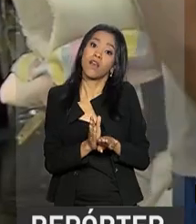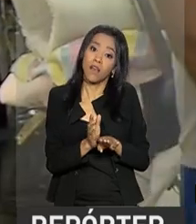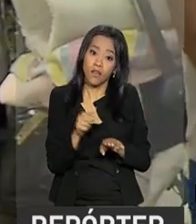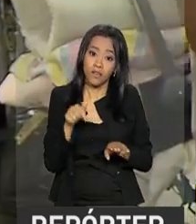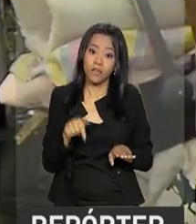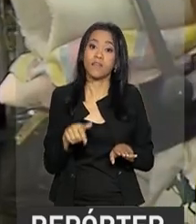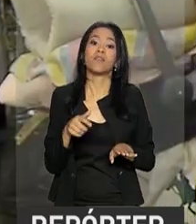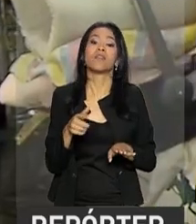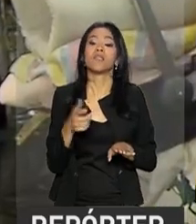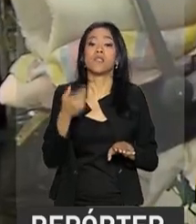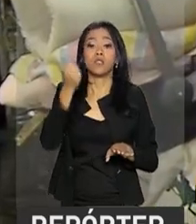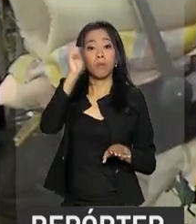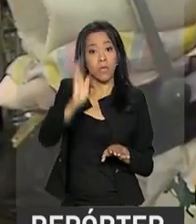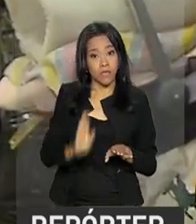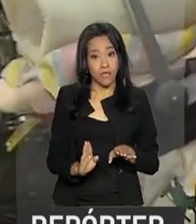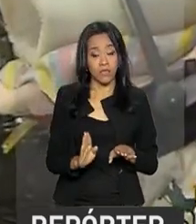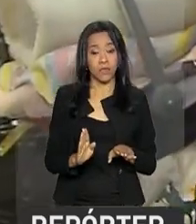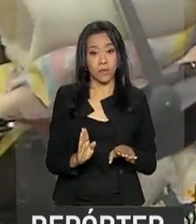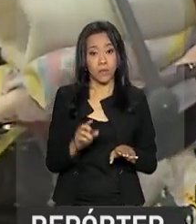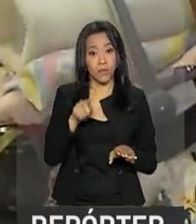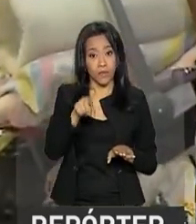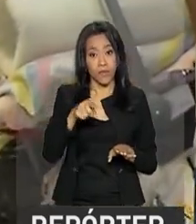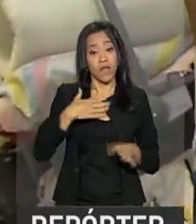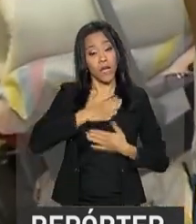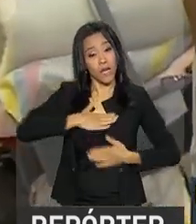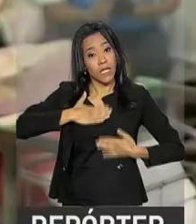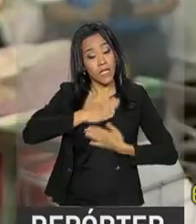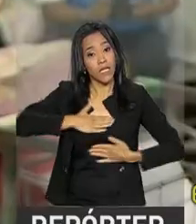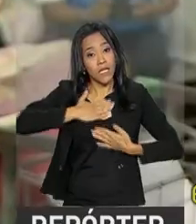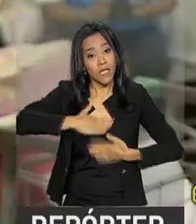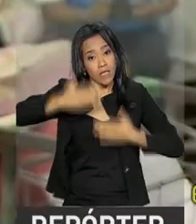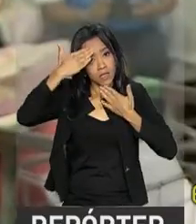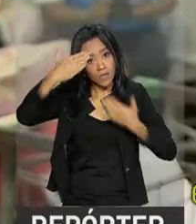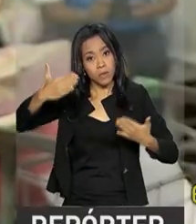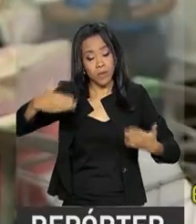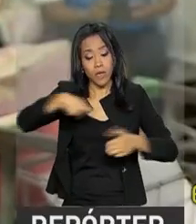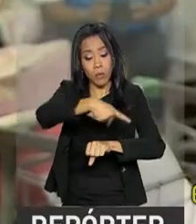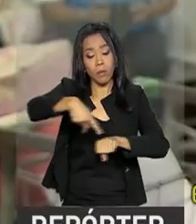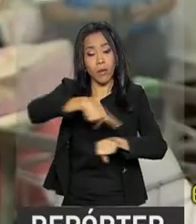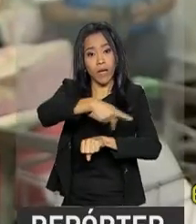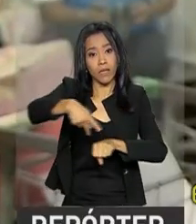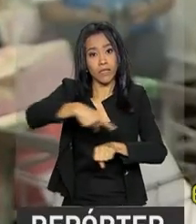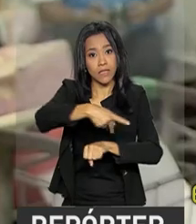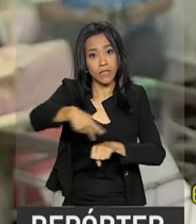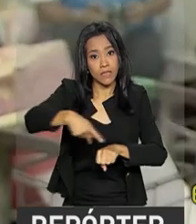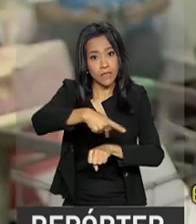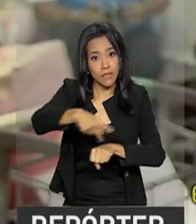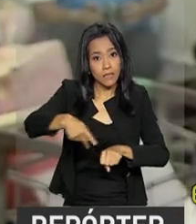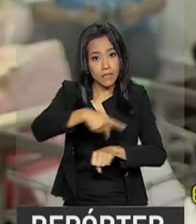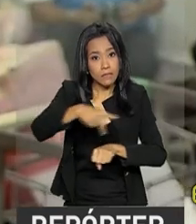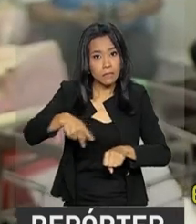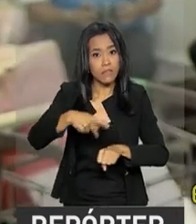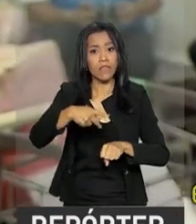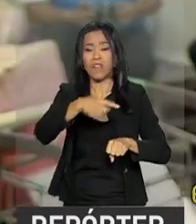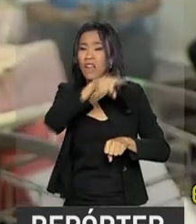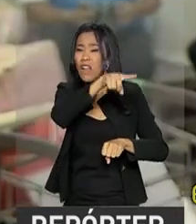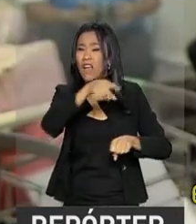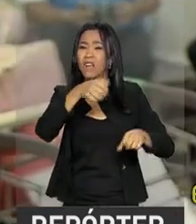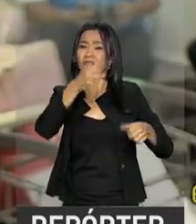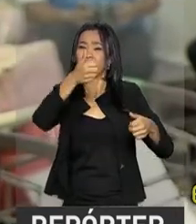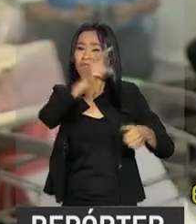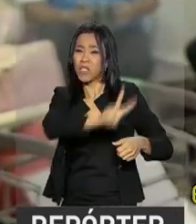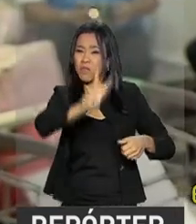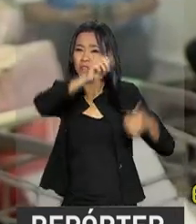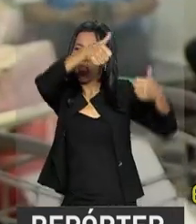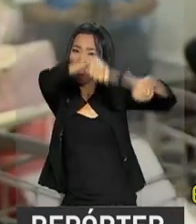grande ajuda de parte dos brasileiros. Le agradezco mucho, mucho. Un país que está completamente en la ruina,